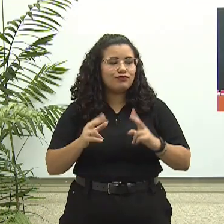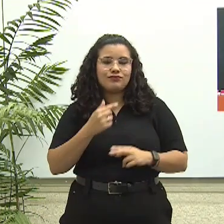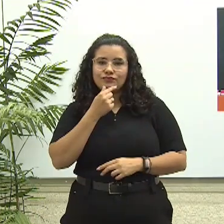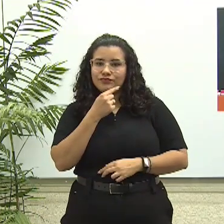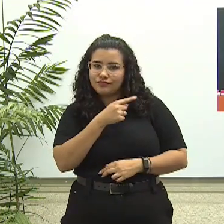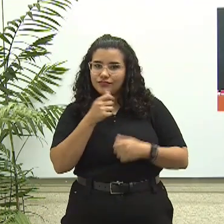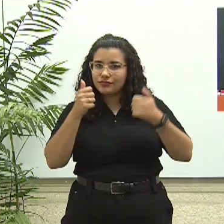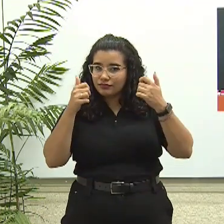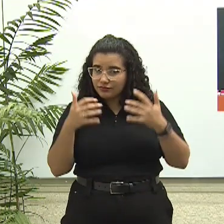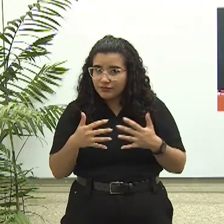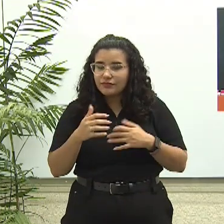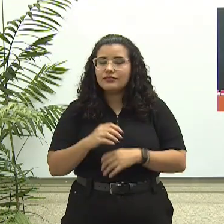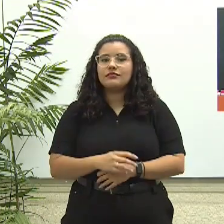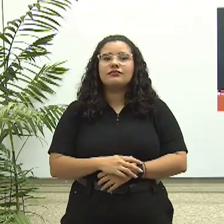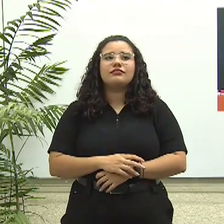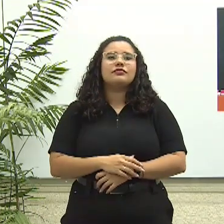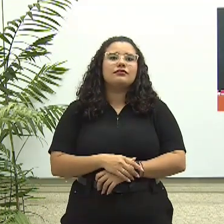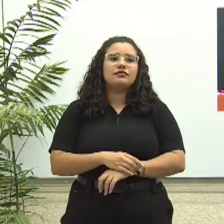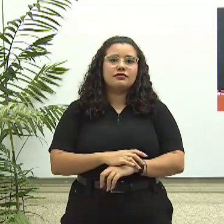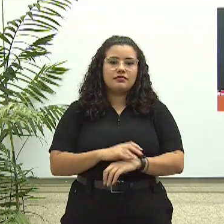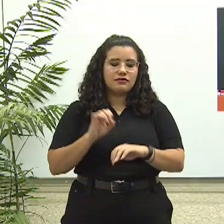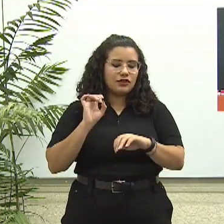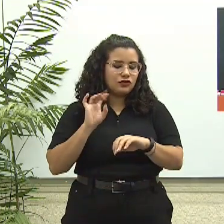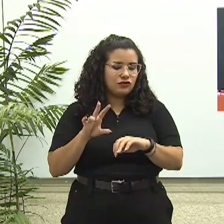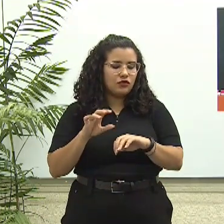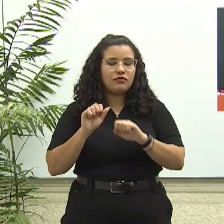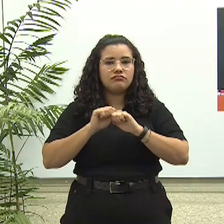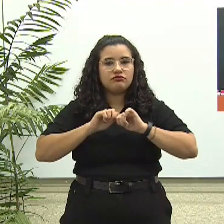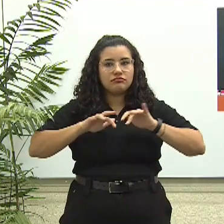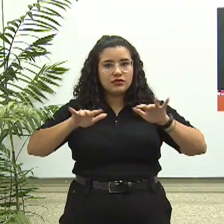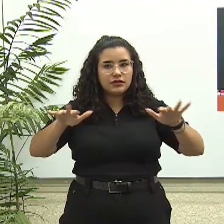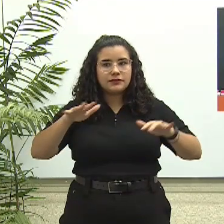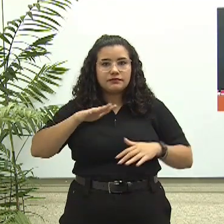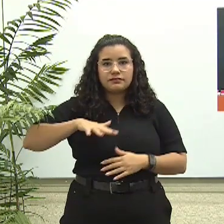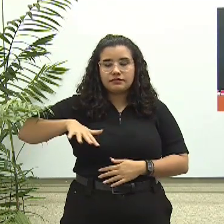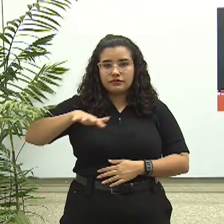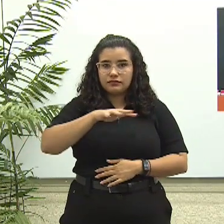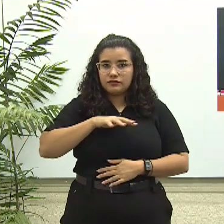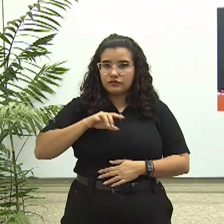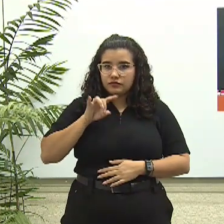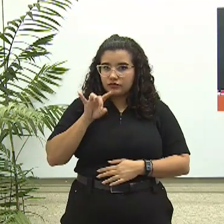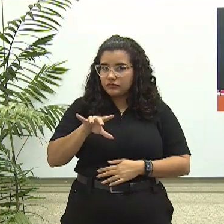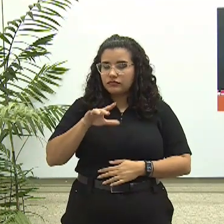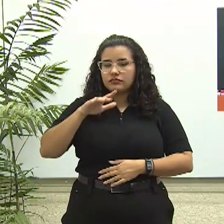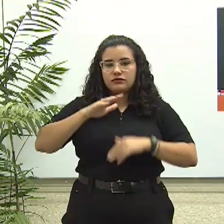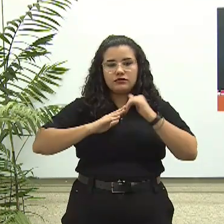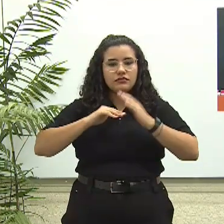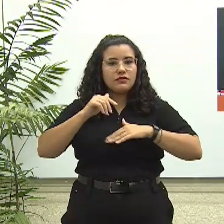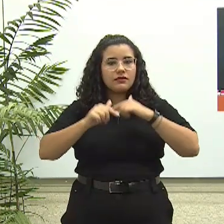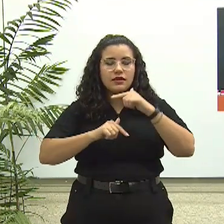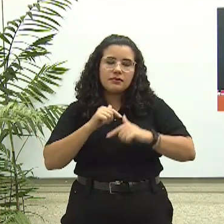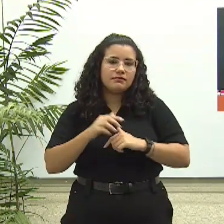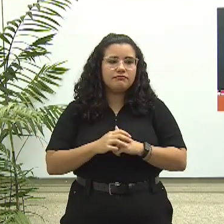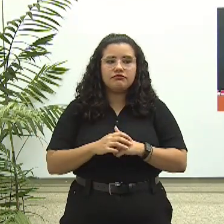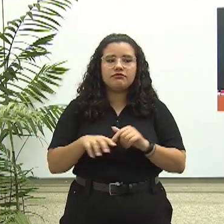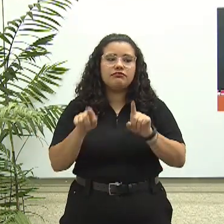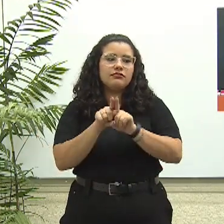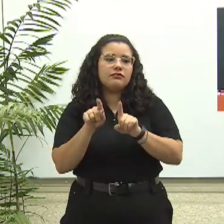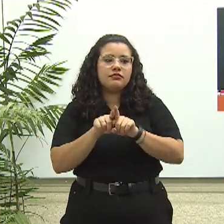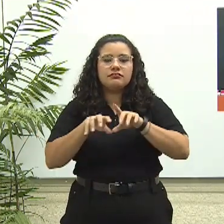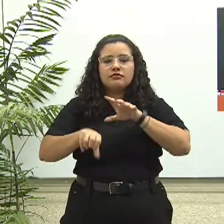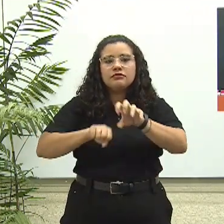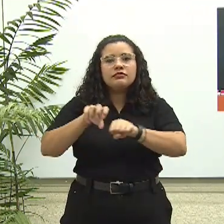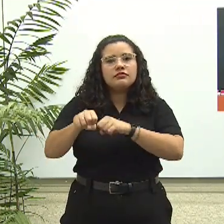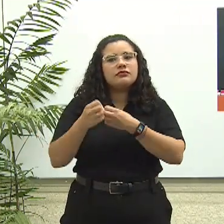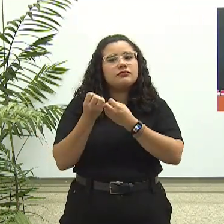né não é só o nessa uberização nessa plataformização não é só o trabalho em si mas a captura de dados que